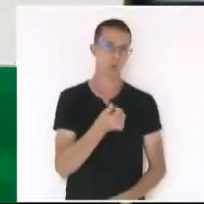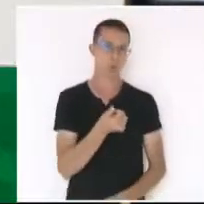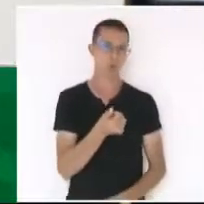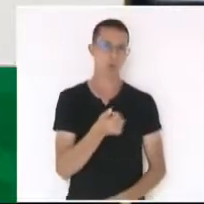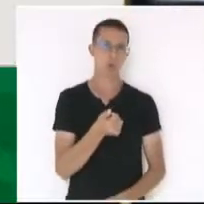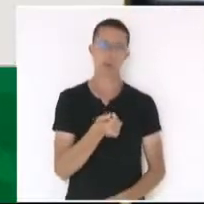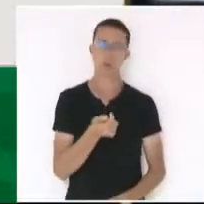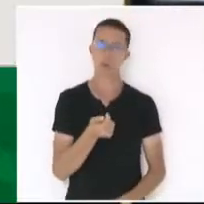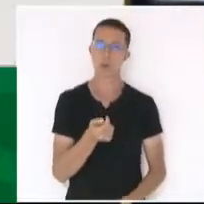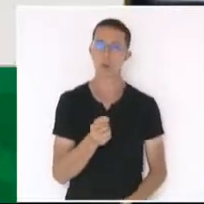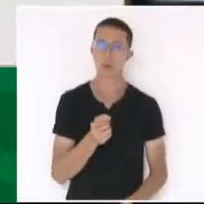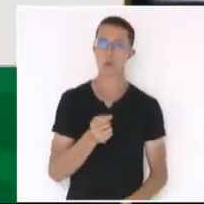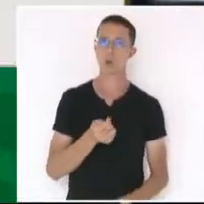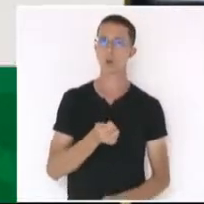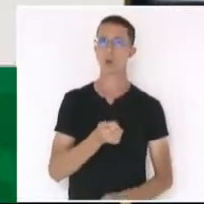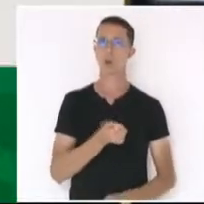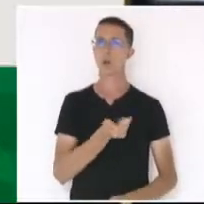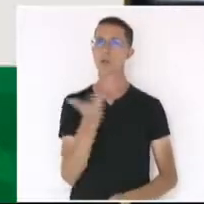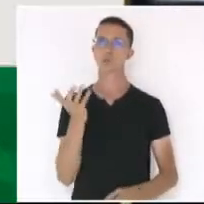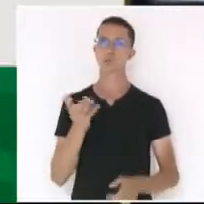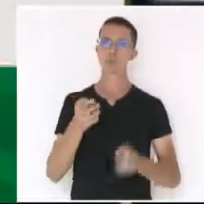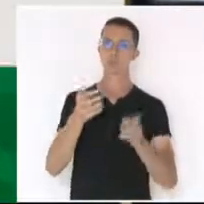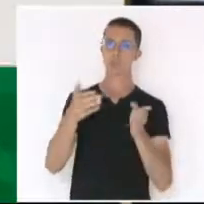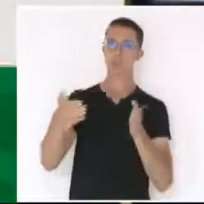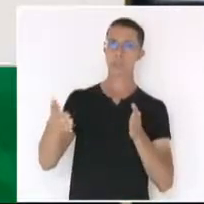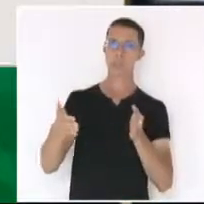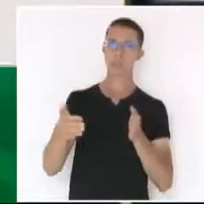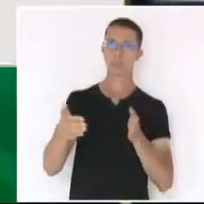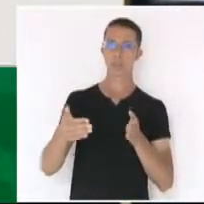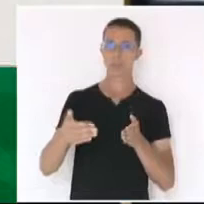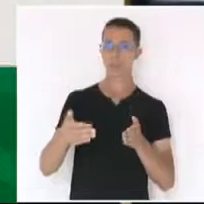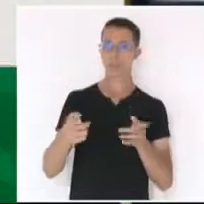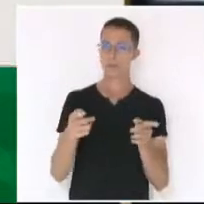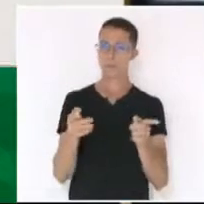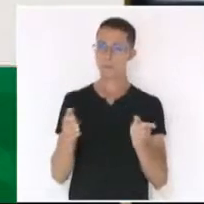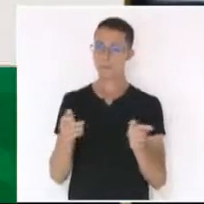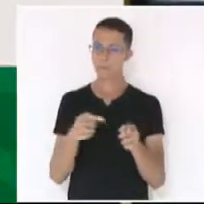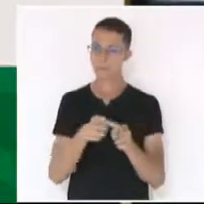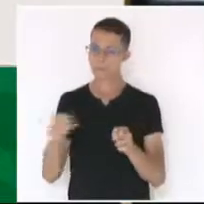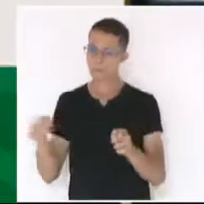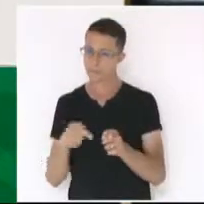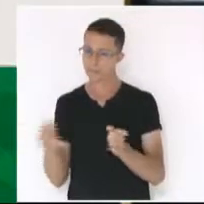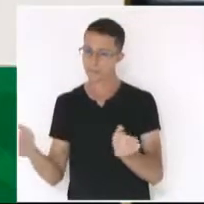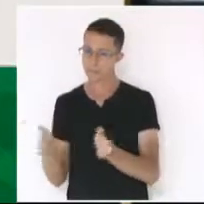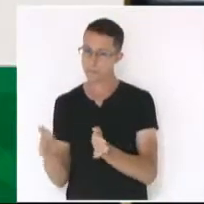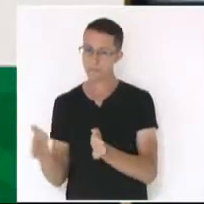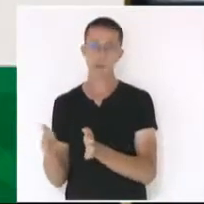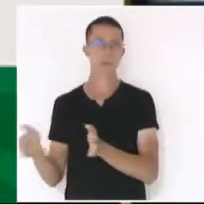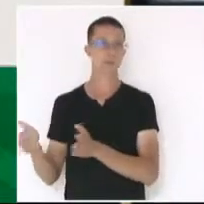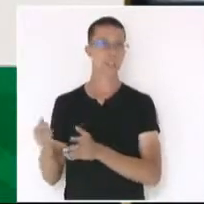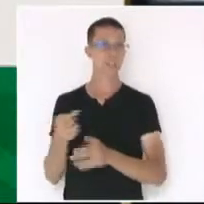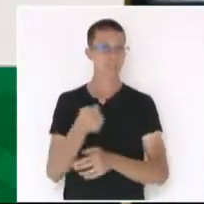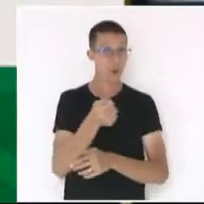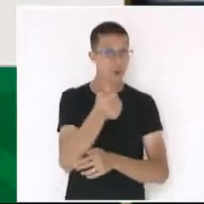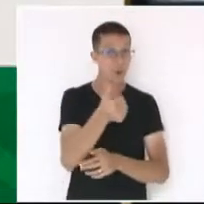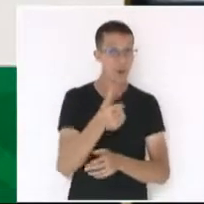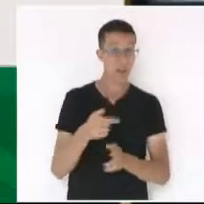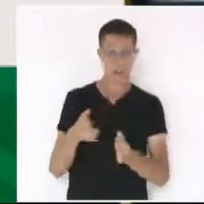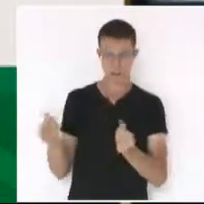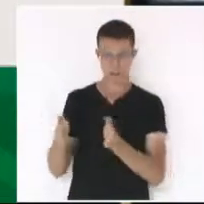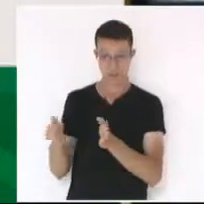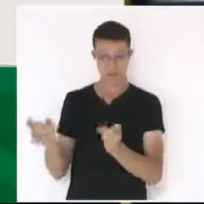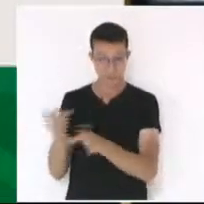a a rodovia está praticamente quase pronta Estou estudo pronta nós vamos